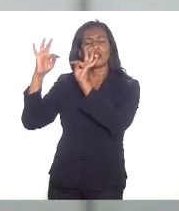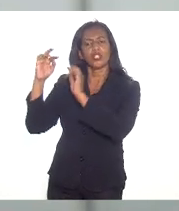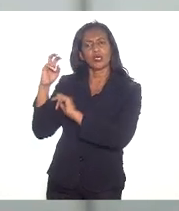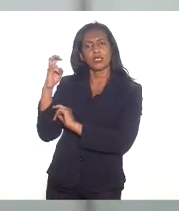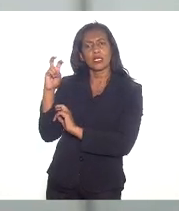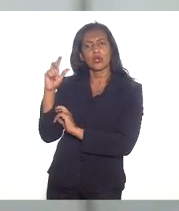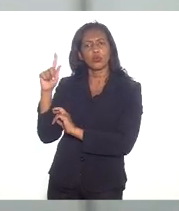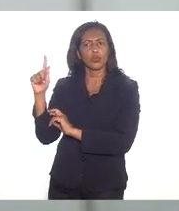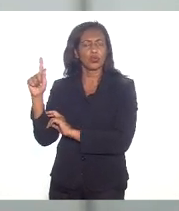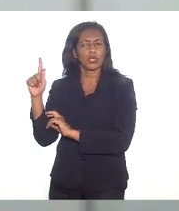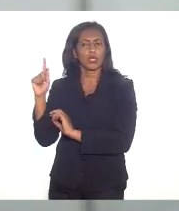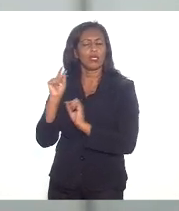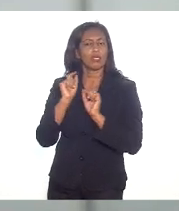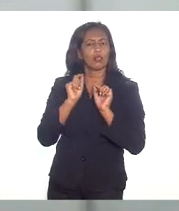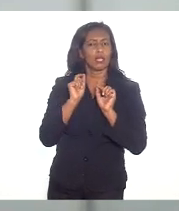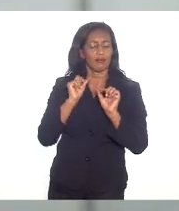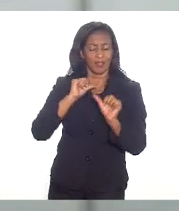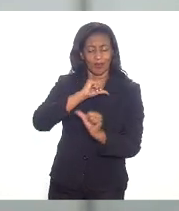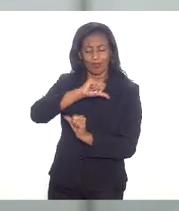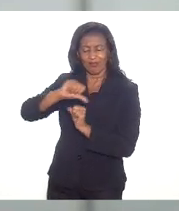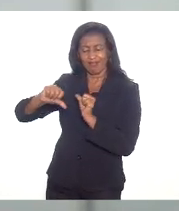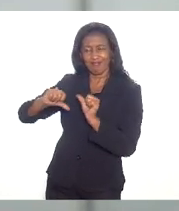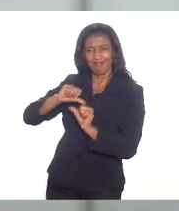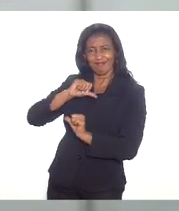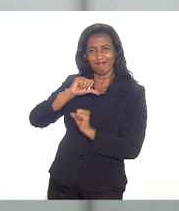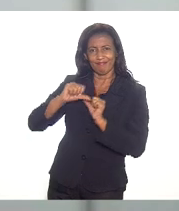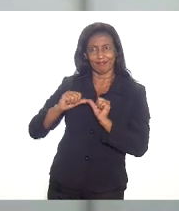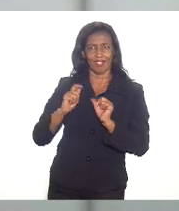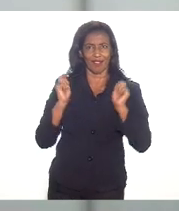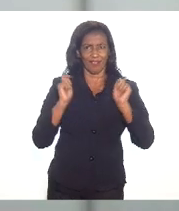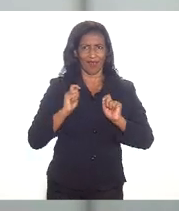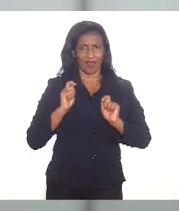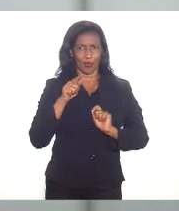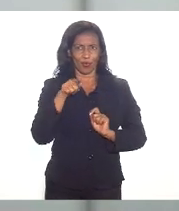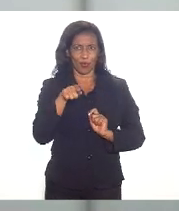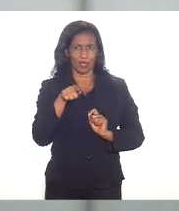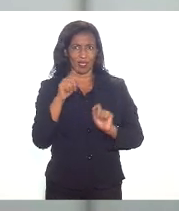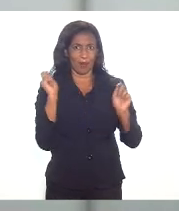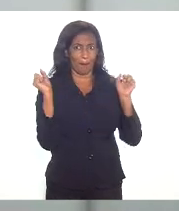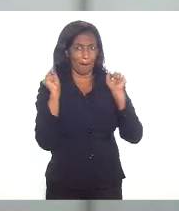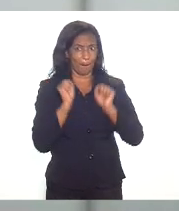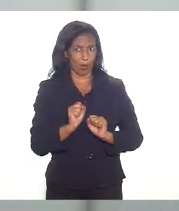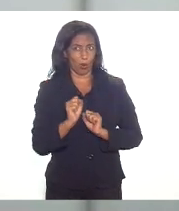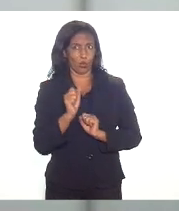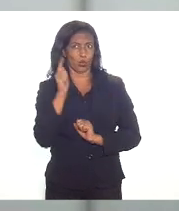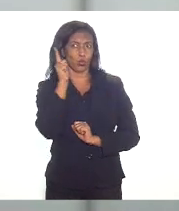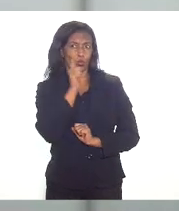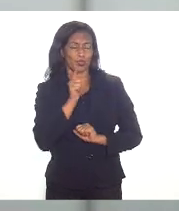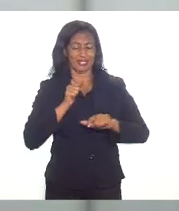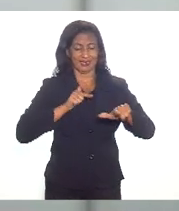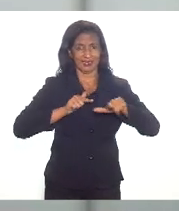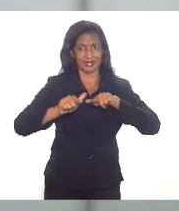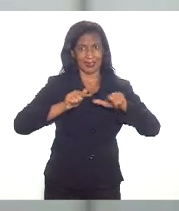ela vai permitir que você possa tentar gerar emprego e criar renda